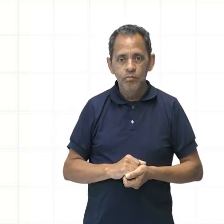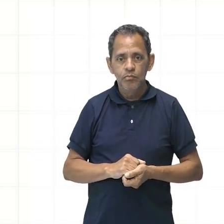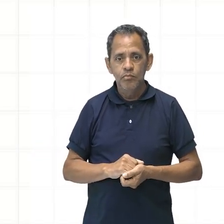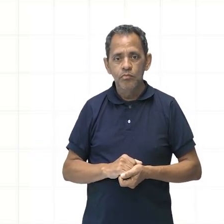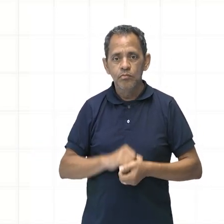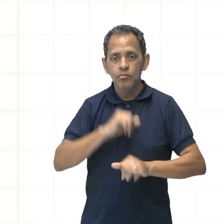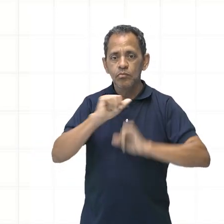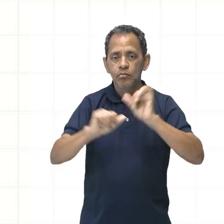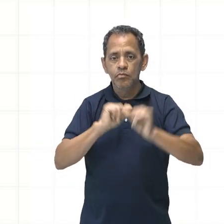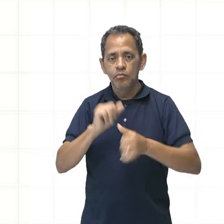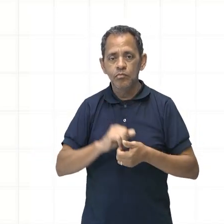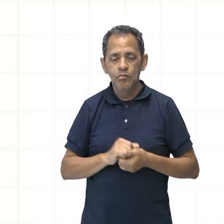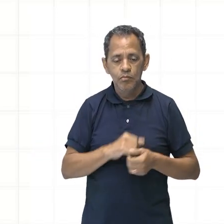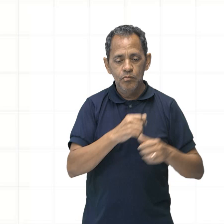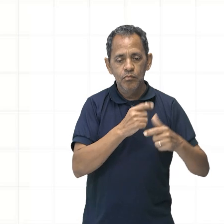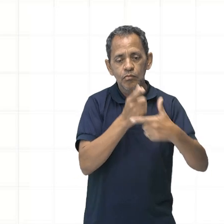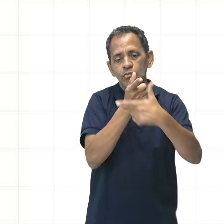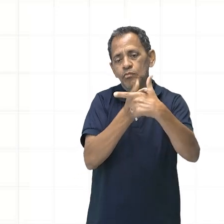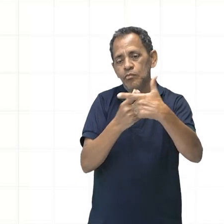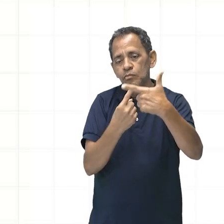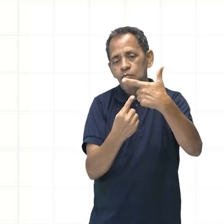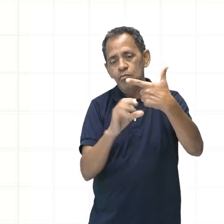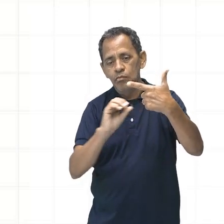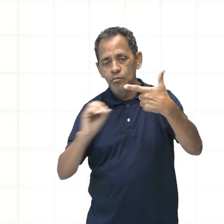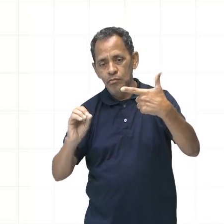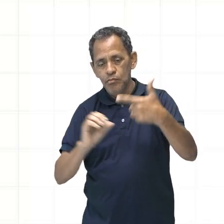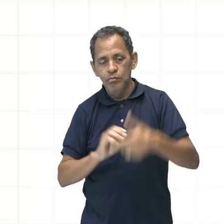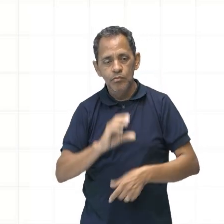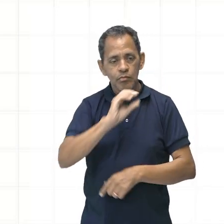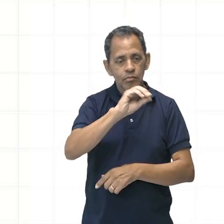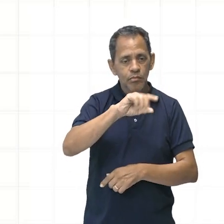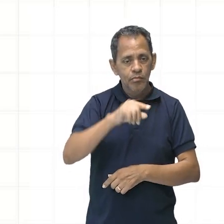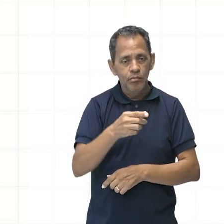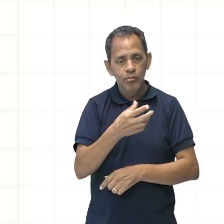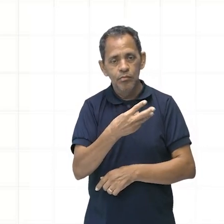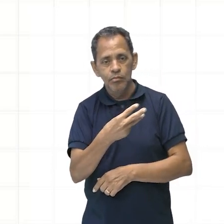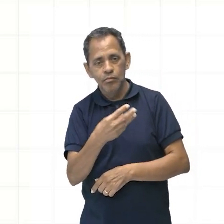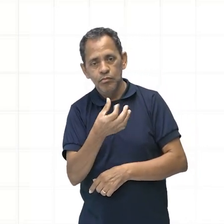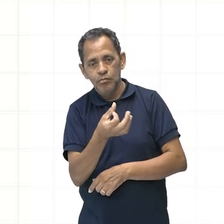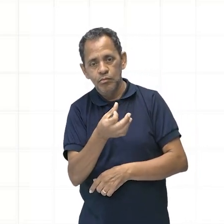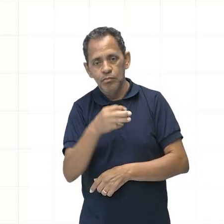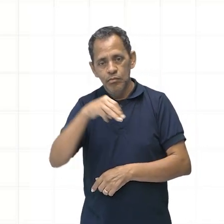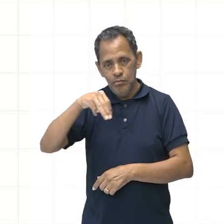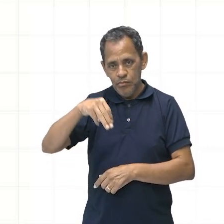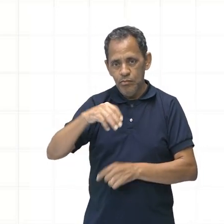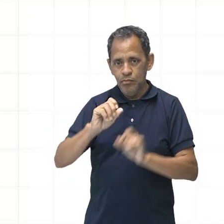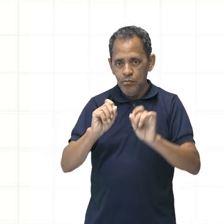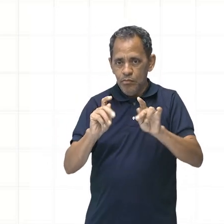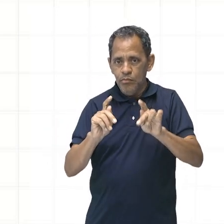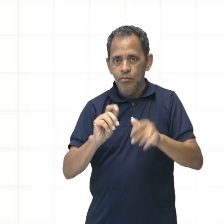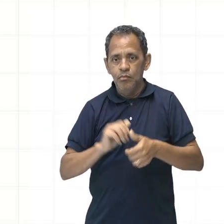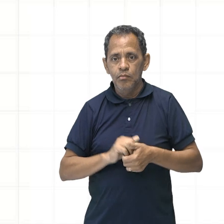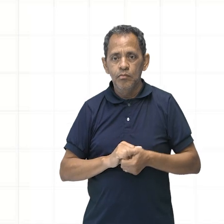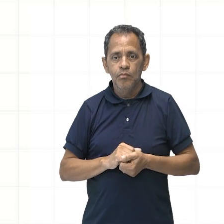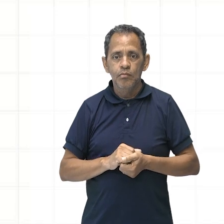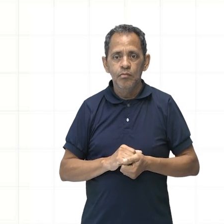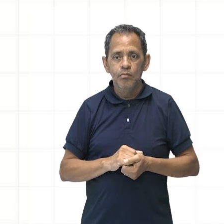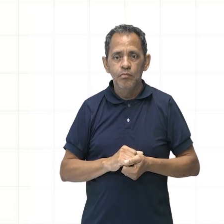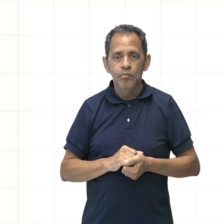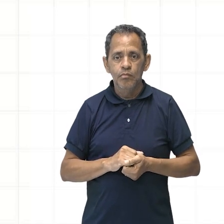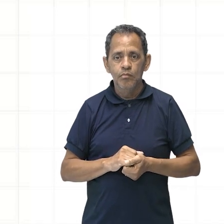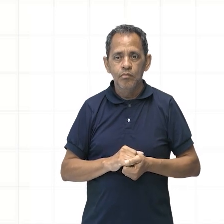eu vou dividir aqui por 100. Então, vai dar 0,36 metros. Tudo bem até aí? Tudo